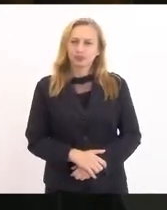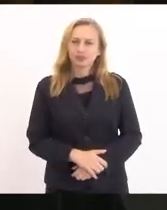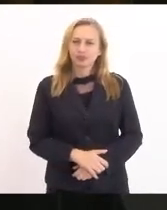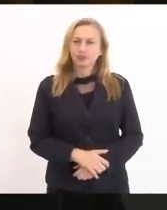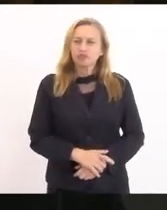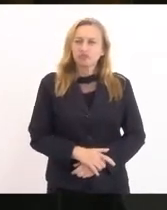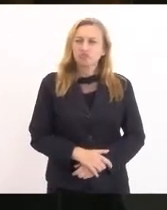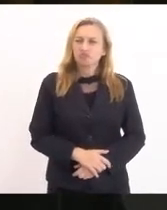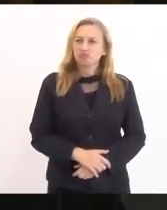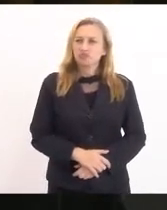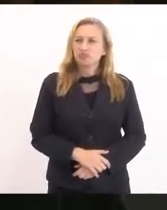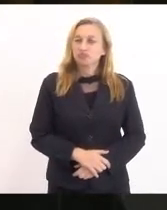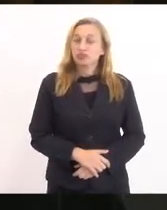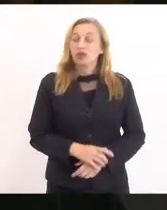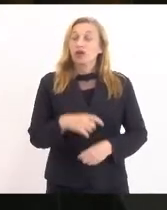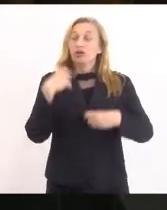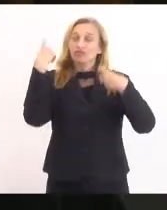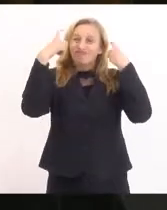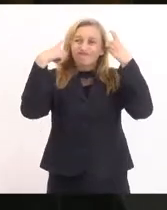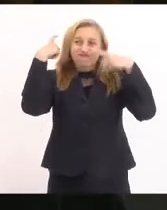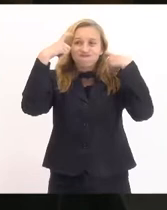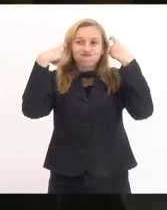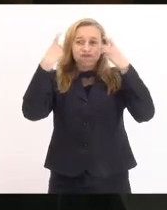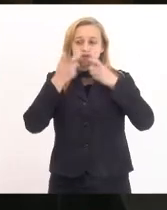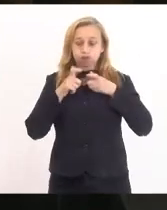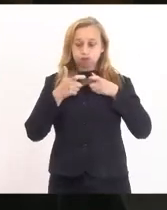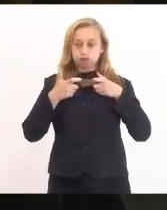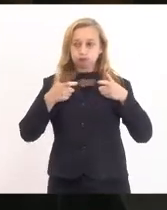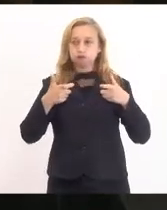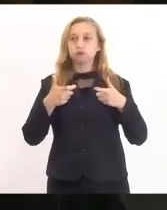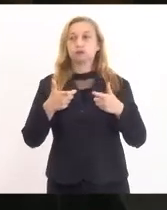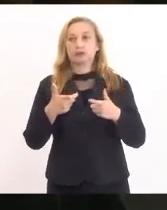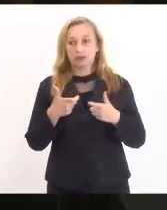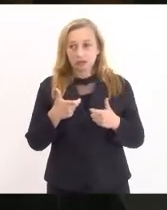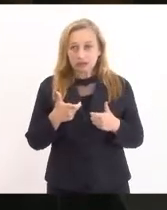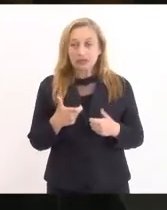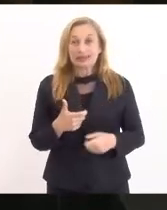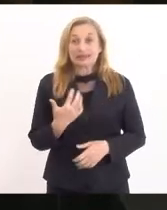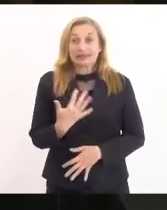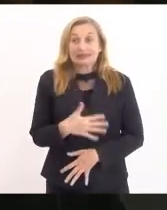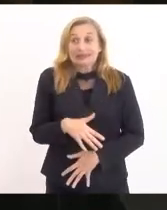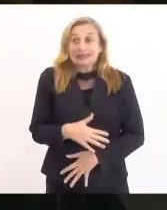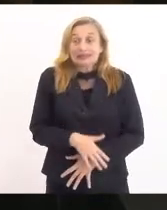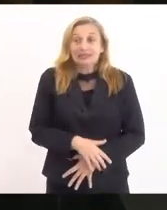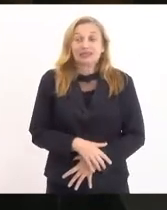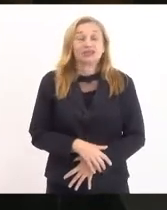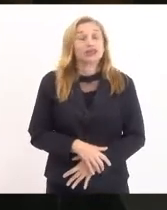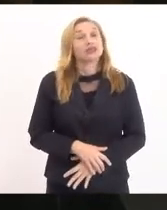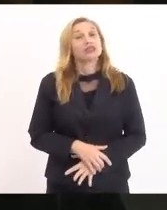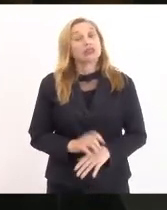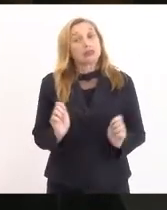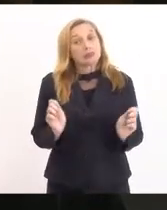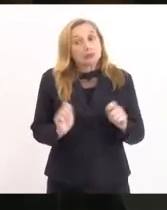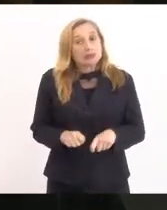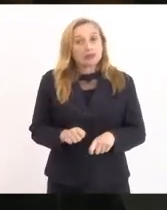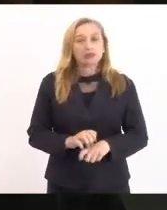Que é uma grande preocupação, né, que seria a